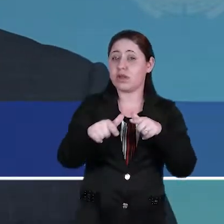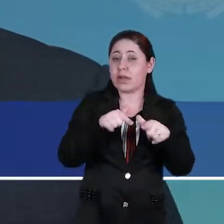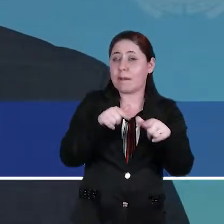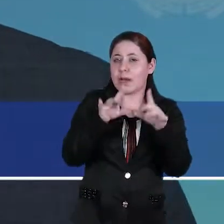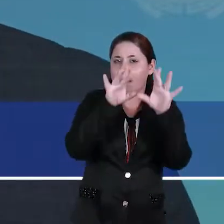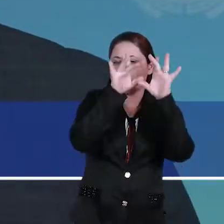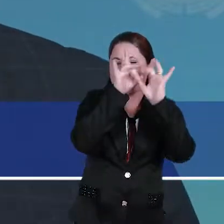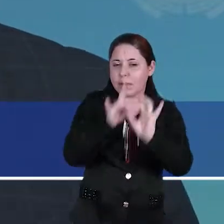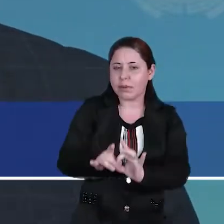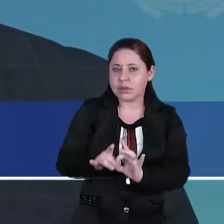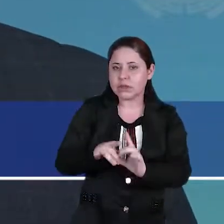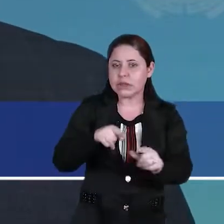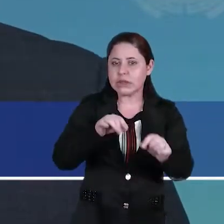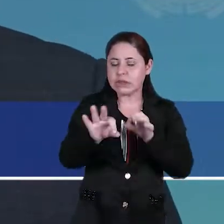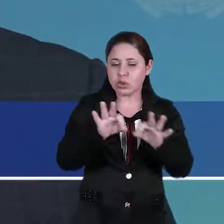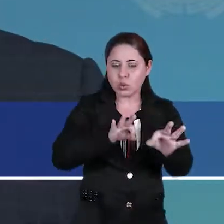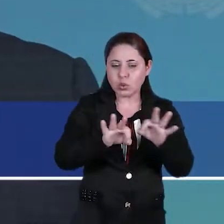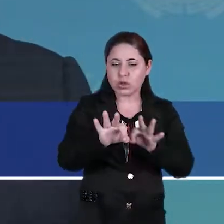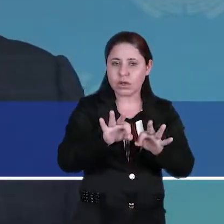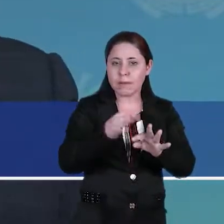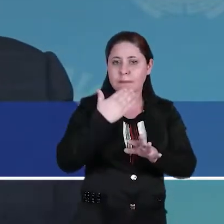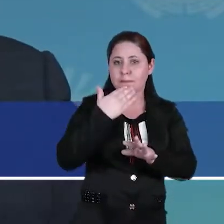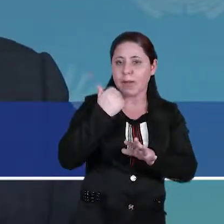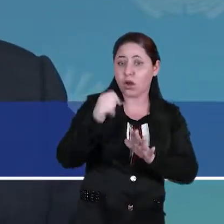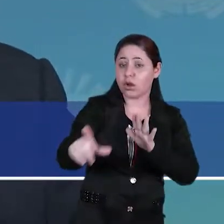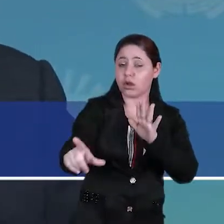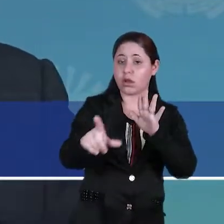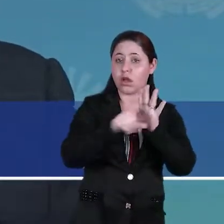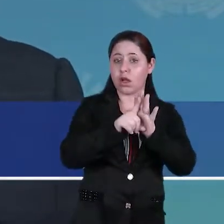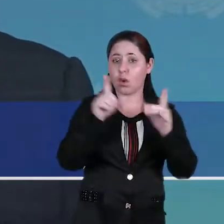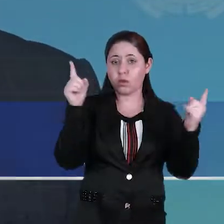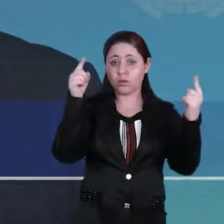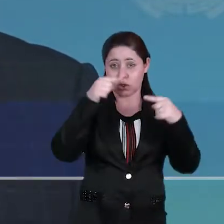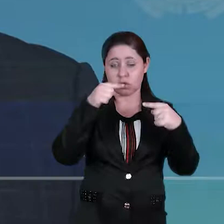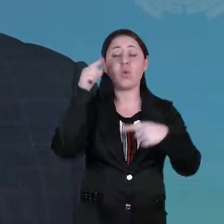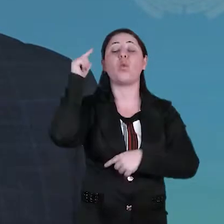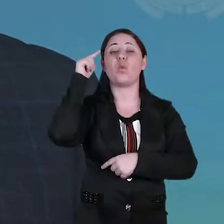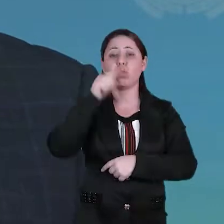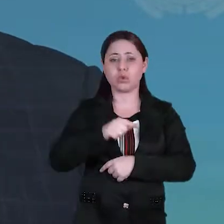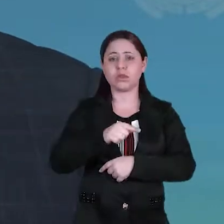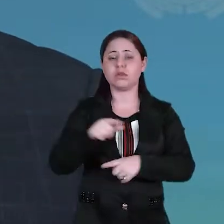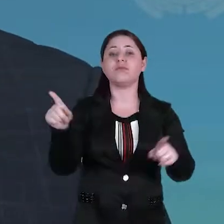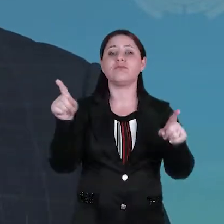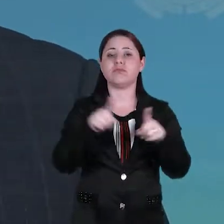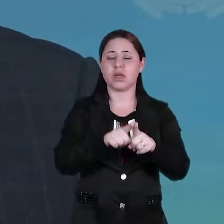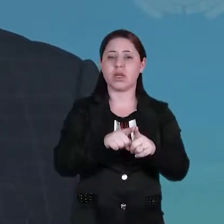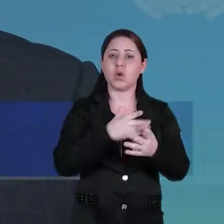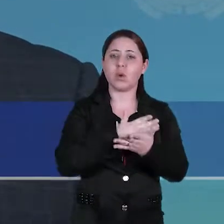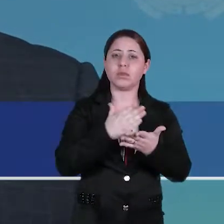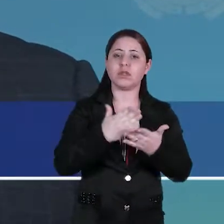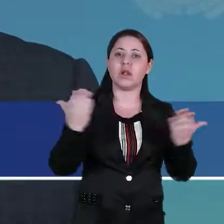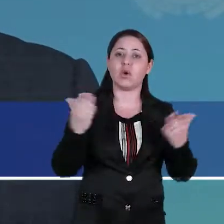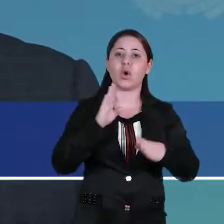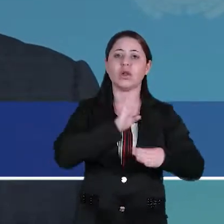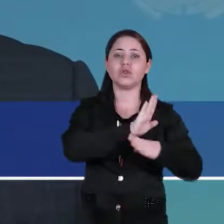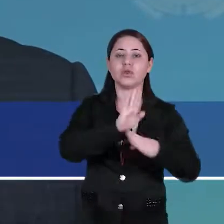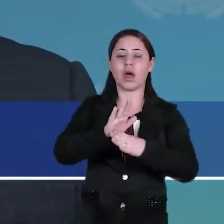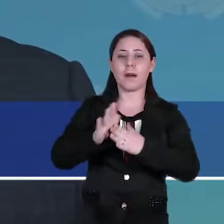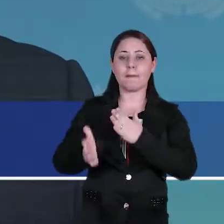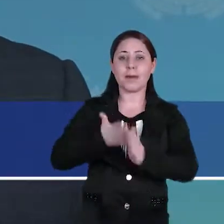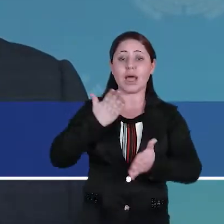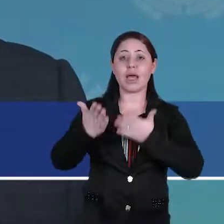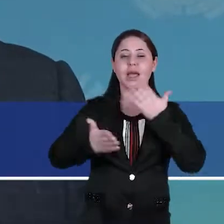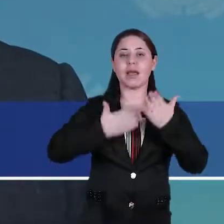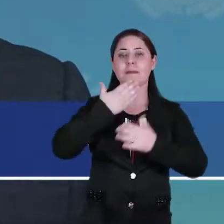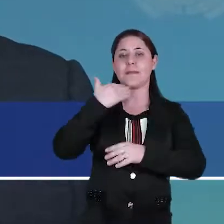um trabalho minucioso na elaboração e no aperfeiçoamento dessa lei. Então o objetivo foi atingido e com isso estaremos